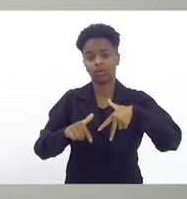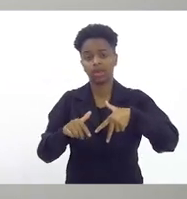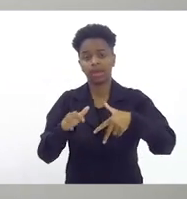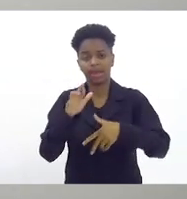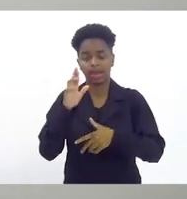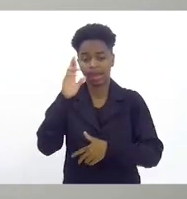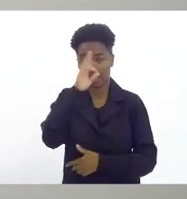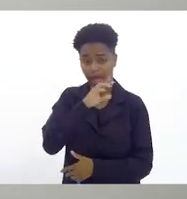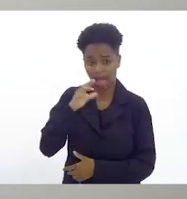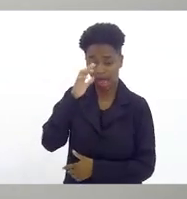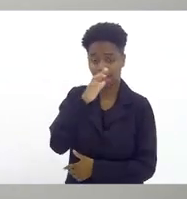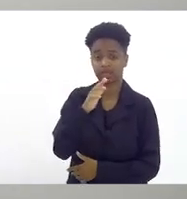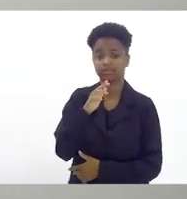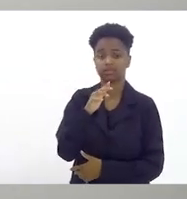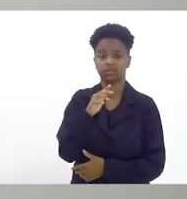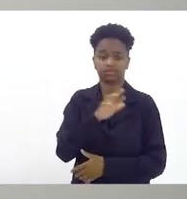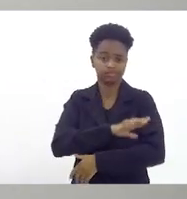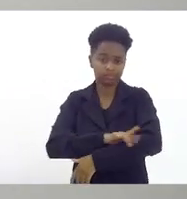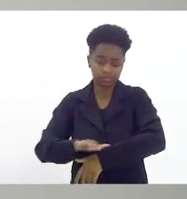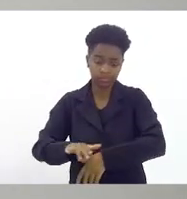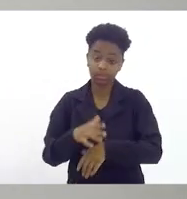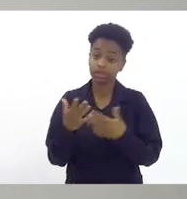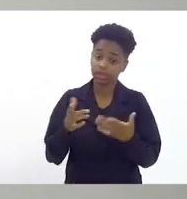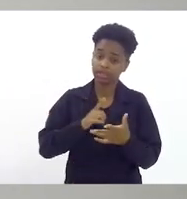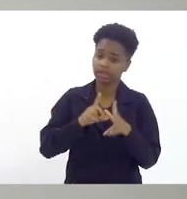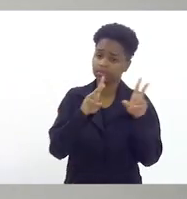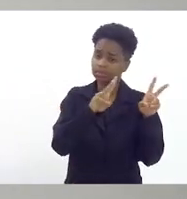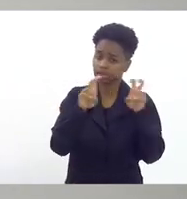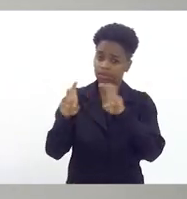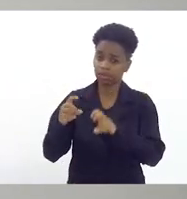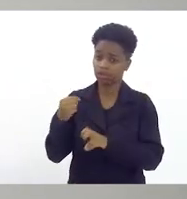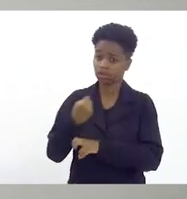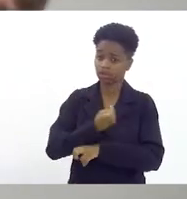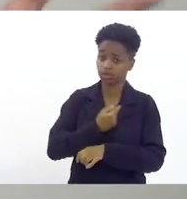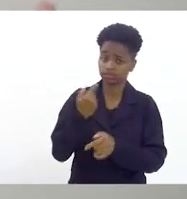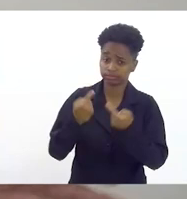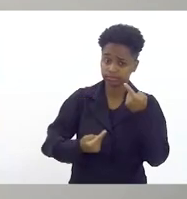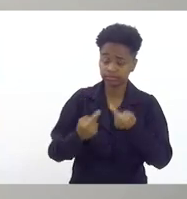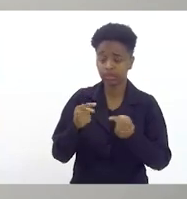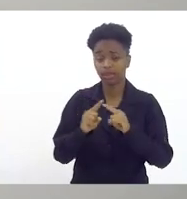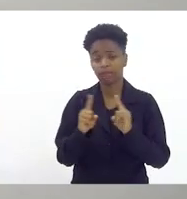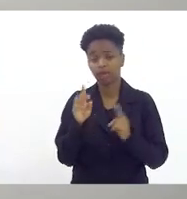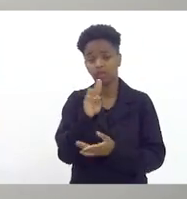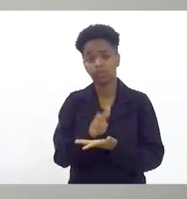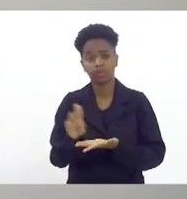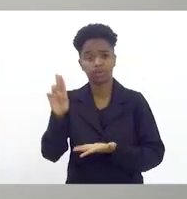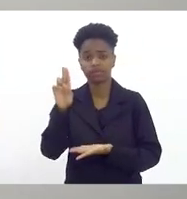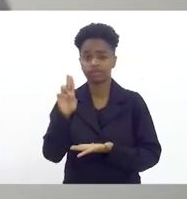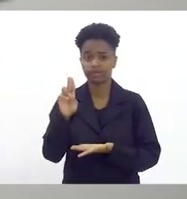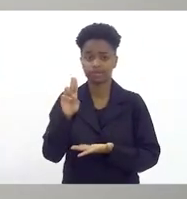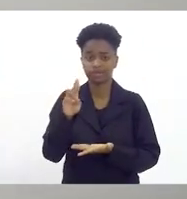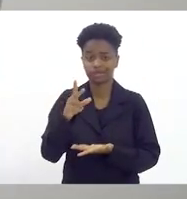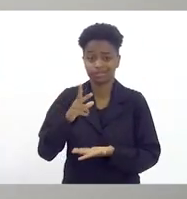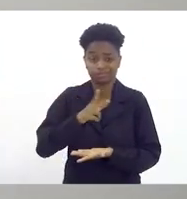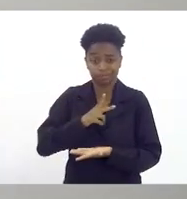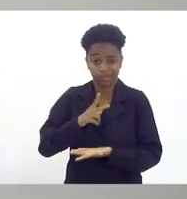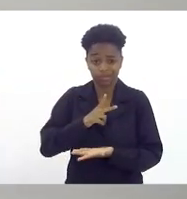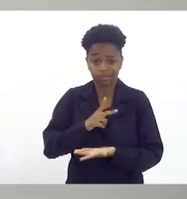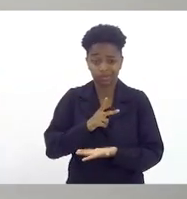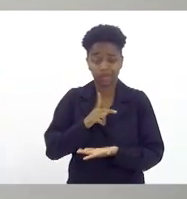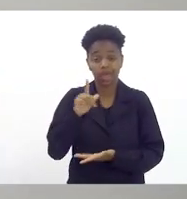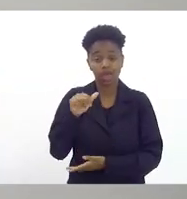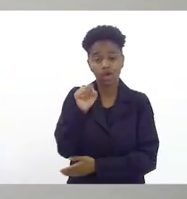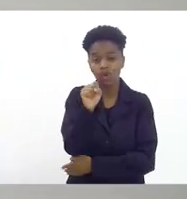então questões que a sociedade tá puxando para si e a universidade privatizada em